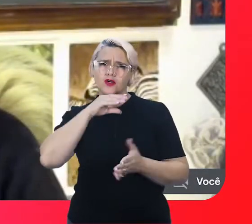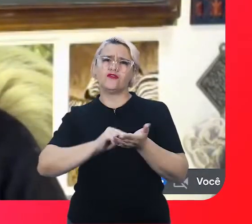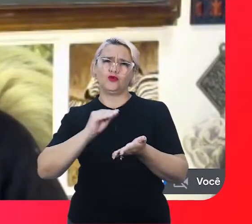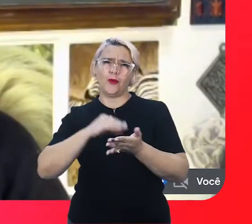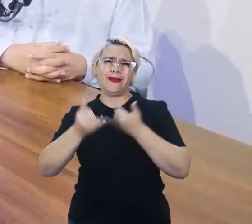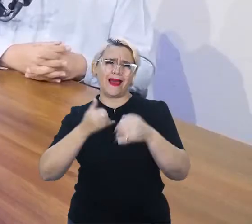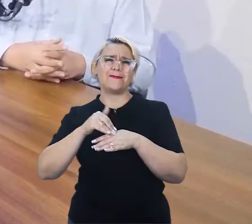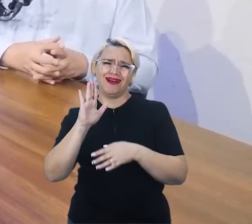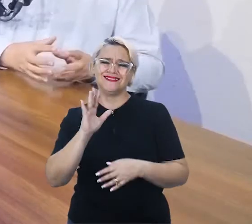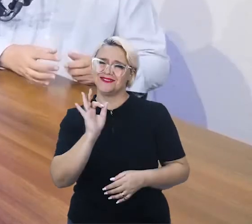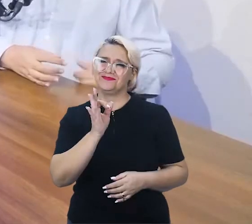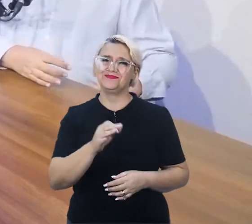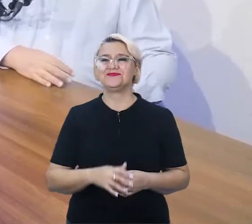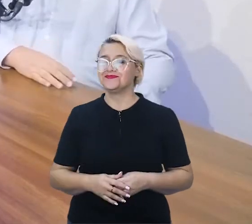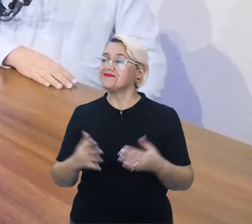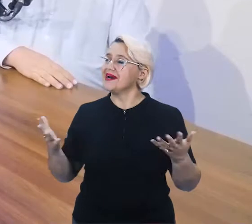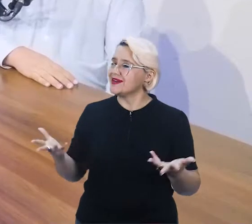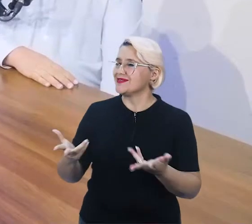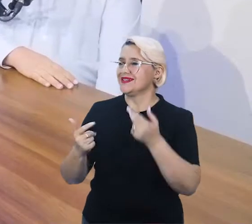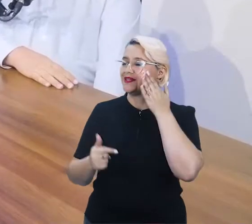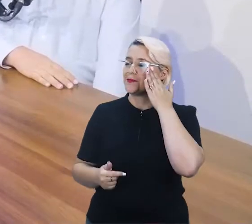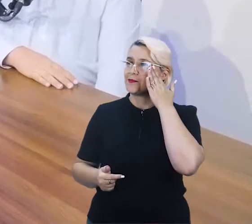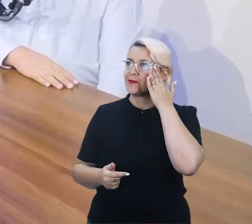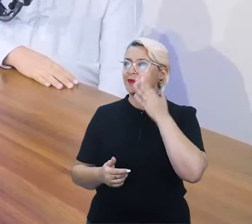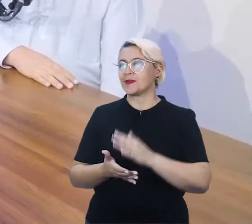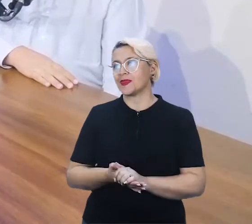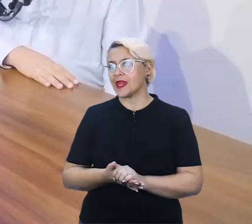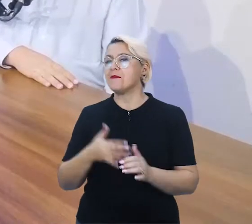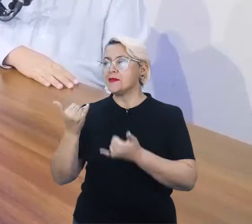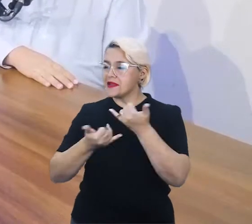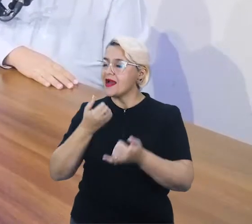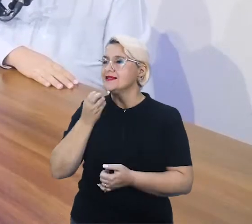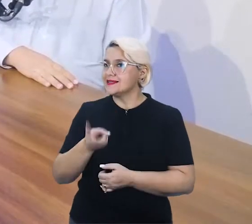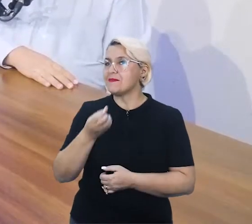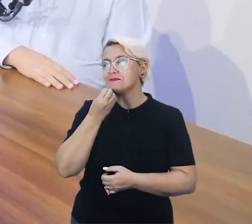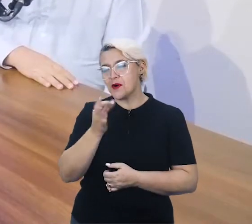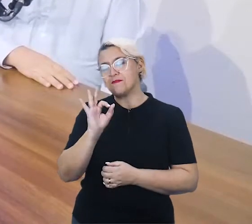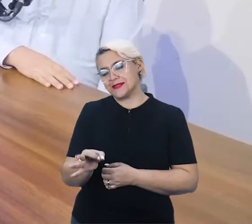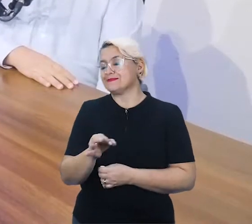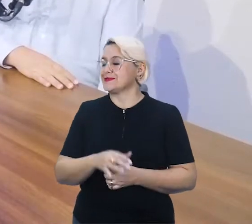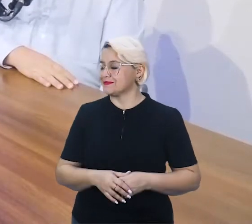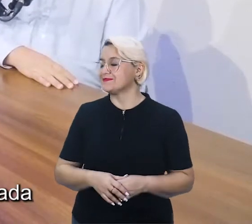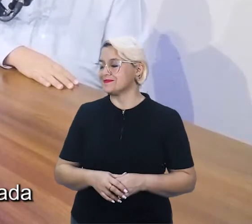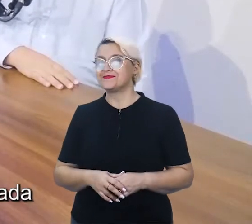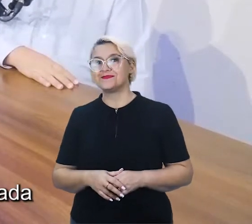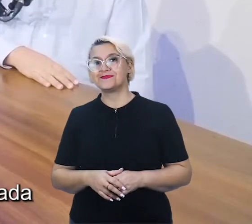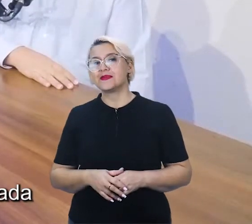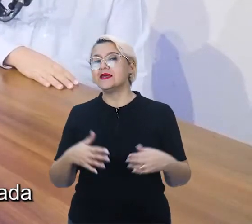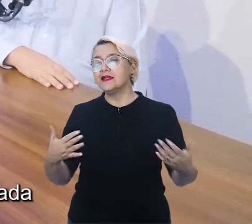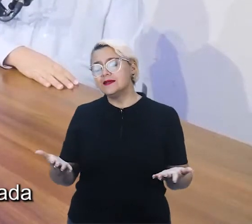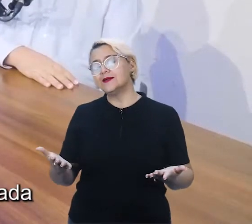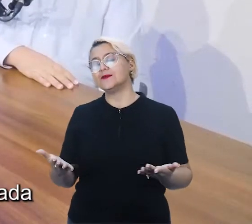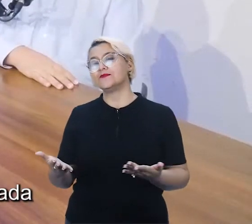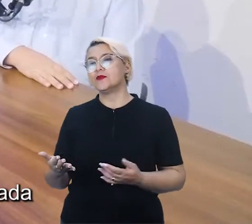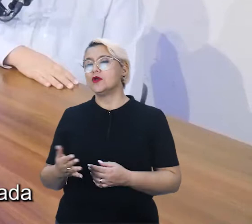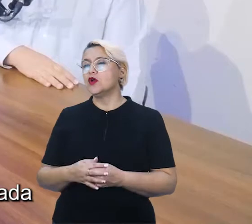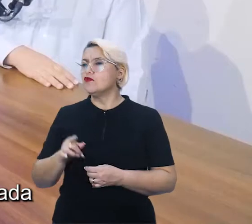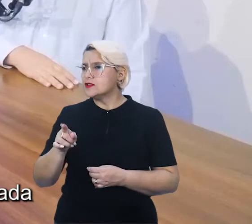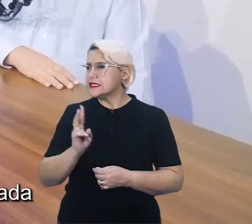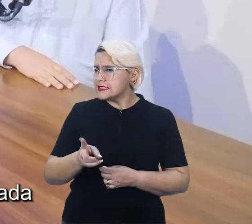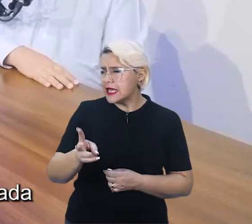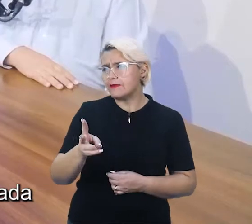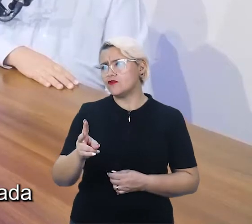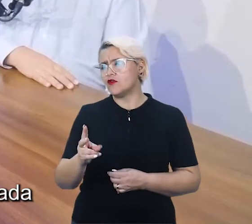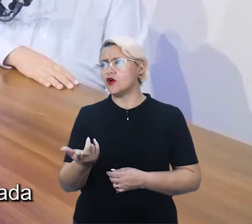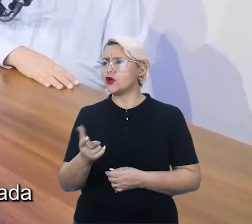mais. Maravilha. Brincar é sempre muito bom. Cláudia, você sempre foi